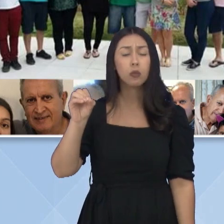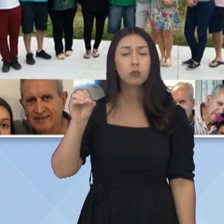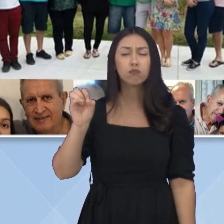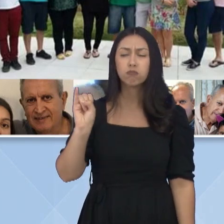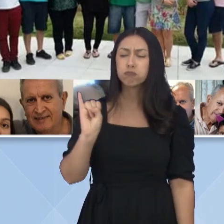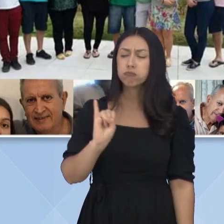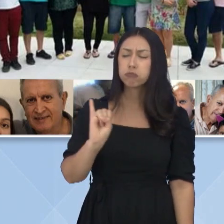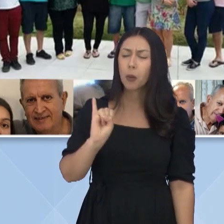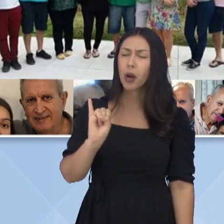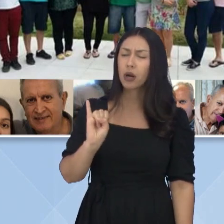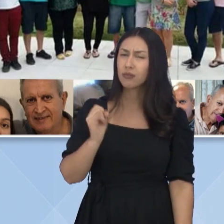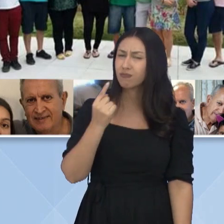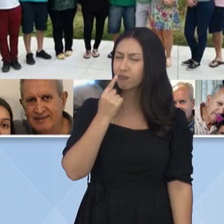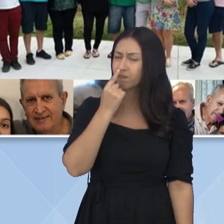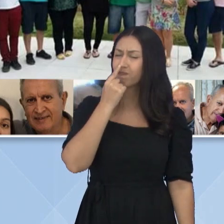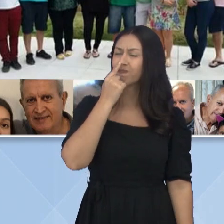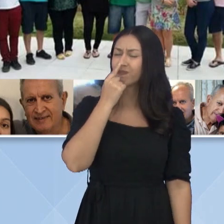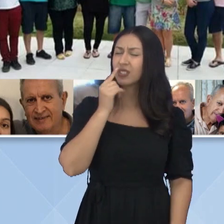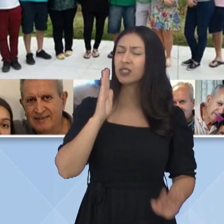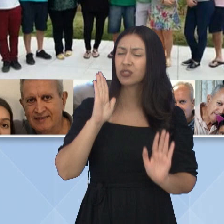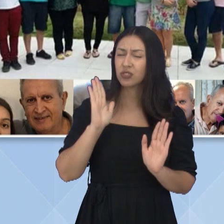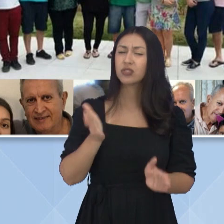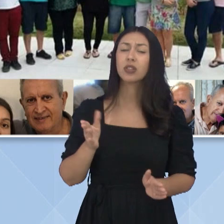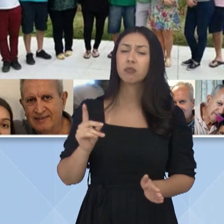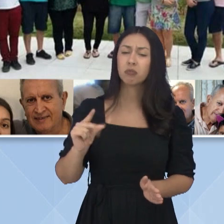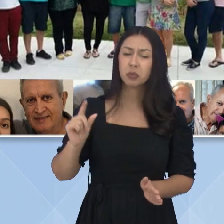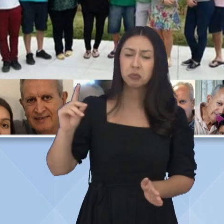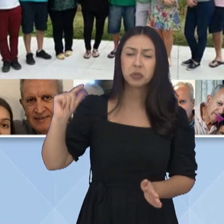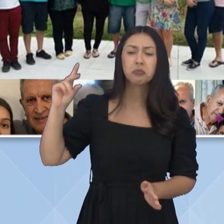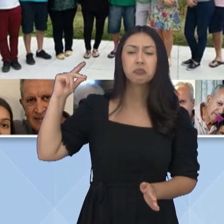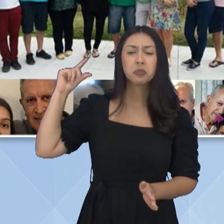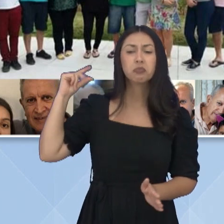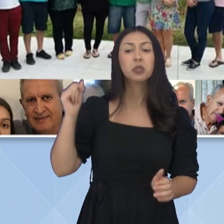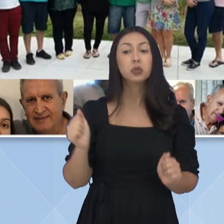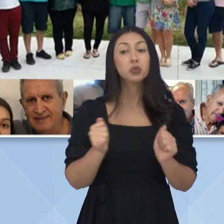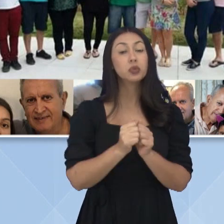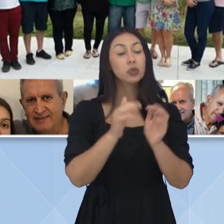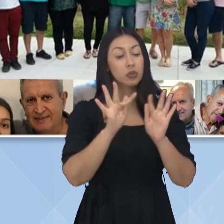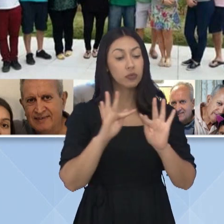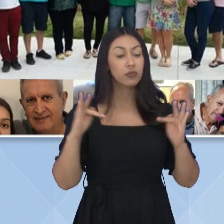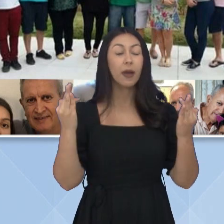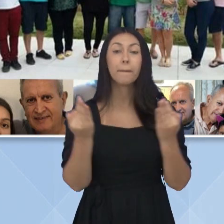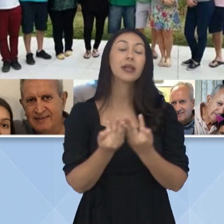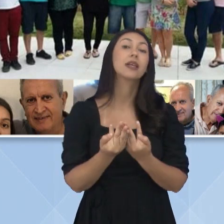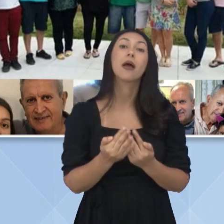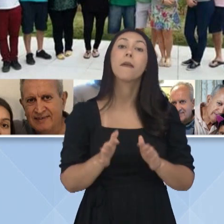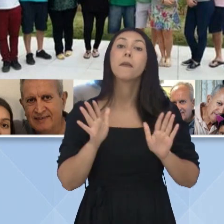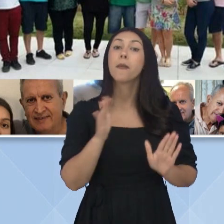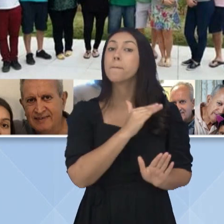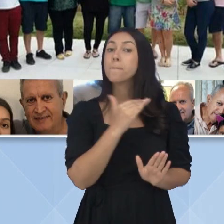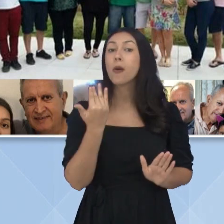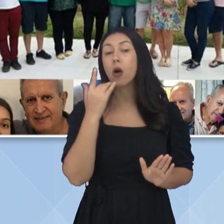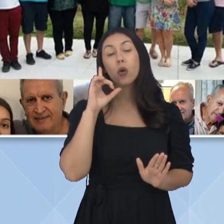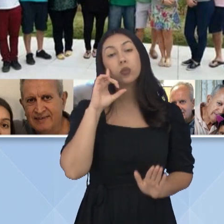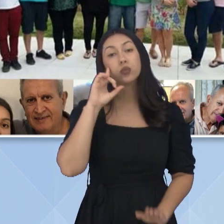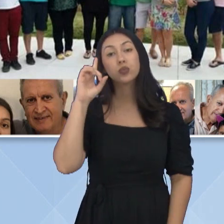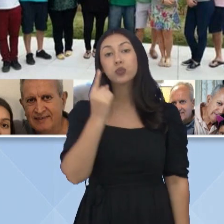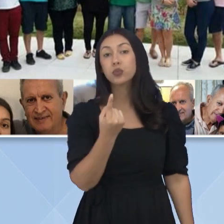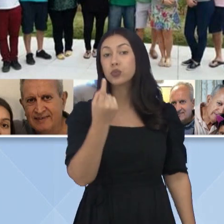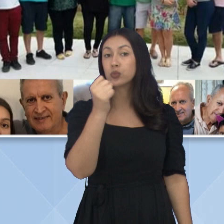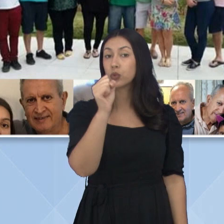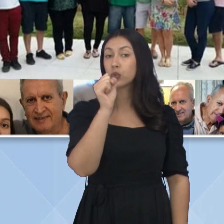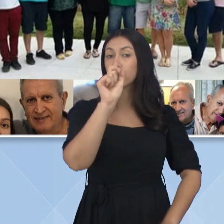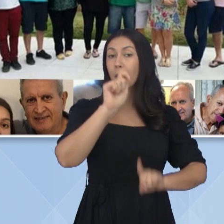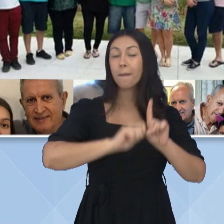perto, já há bastante tempo, com a sua família, e ele faleceu no dia 18 de